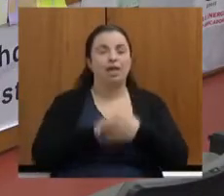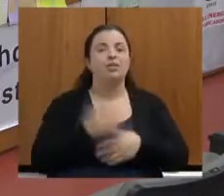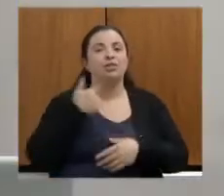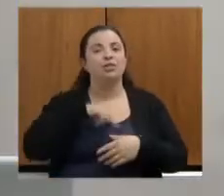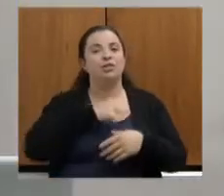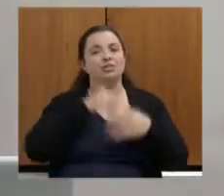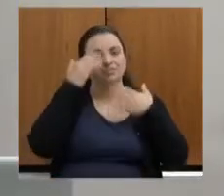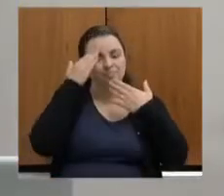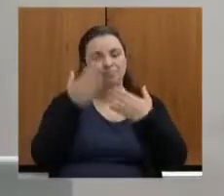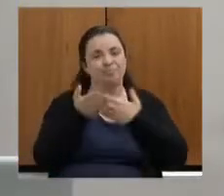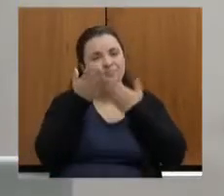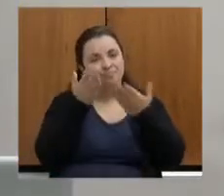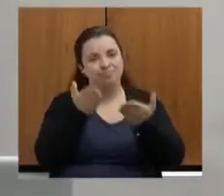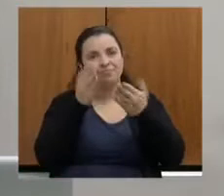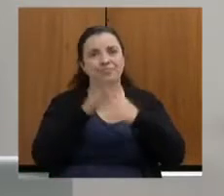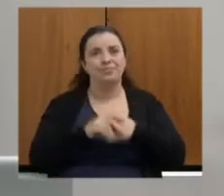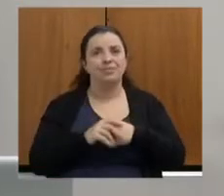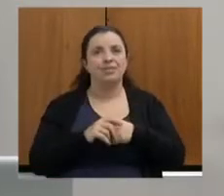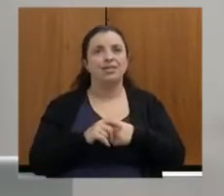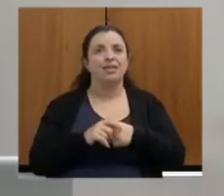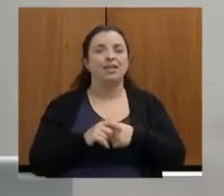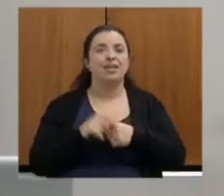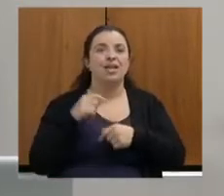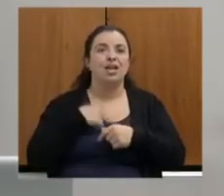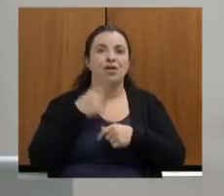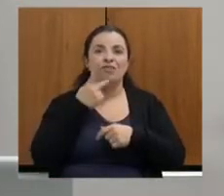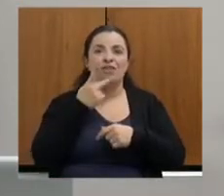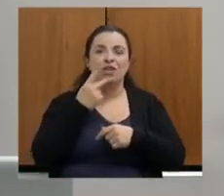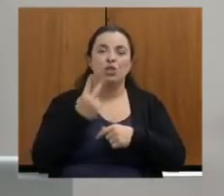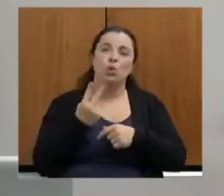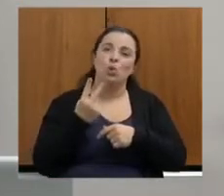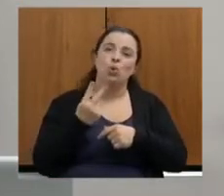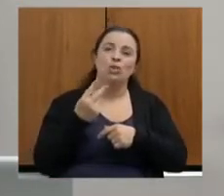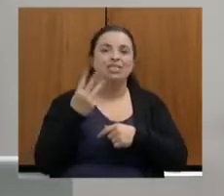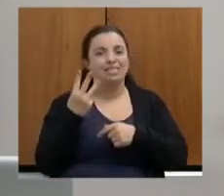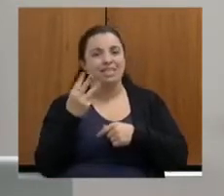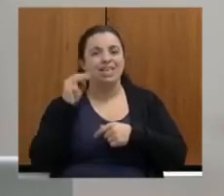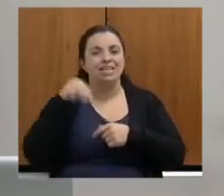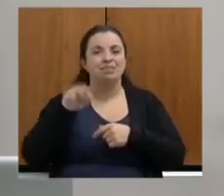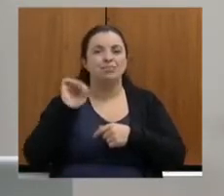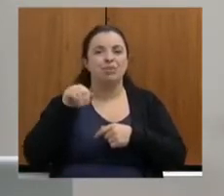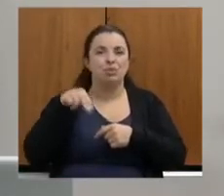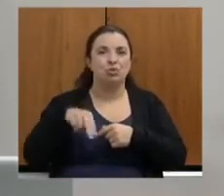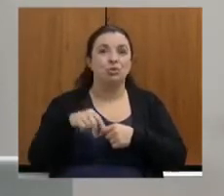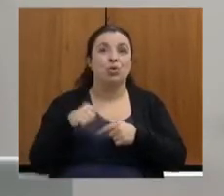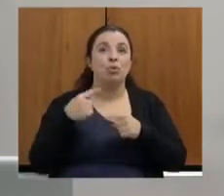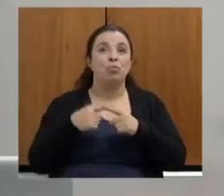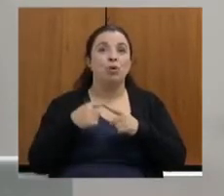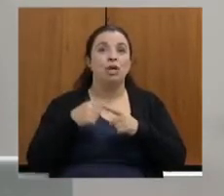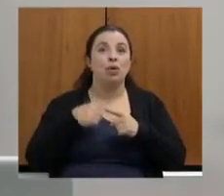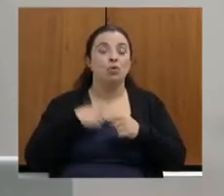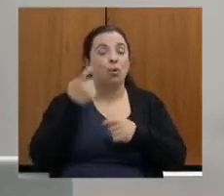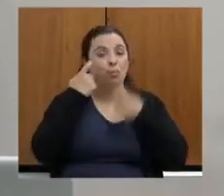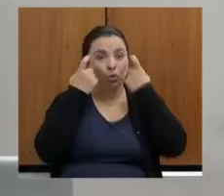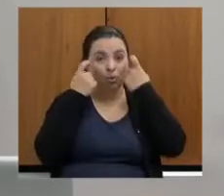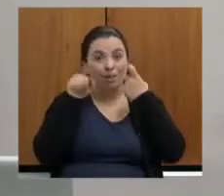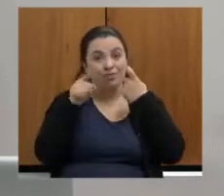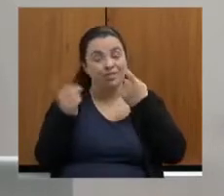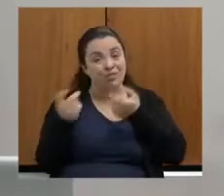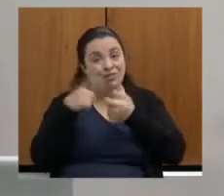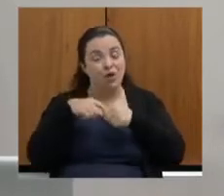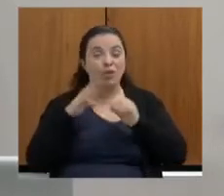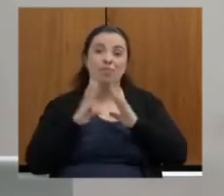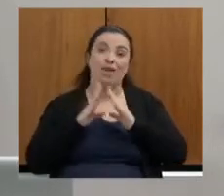agradecemos Eu só falei em 23 minutos gracinha porque eu tô preocupada com retorno de